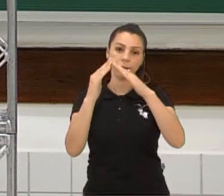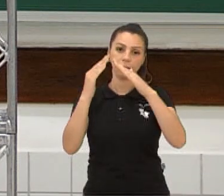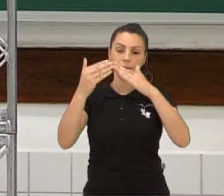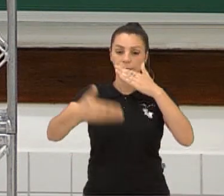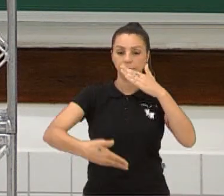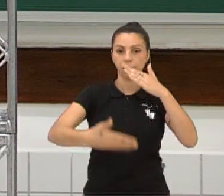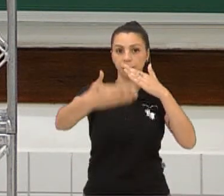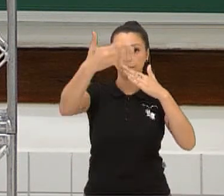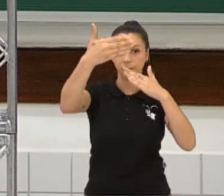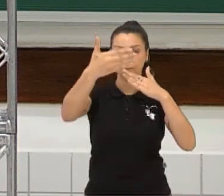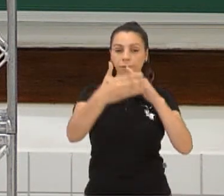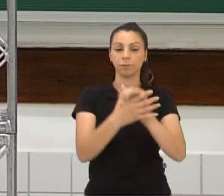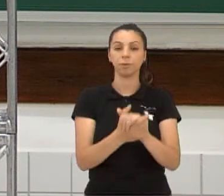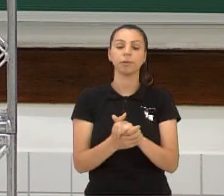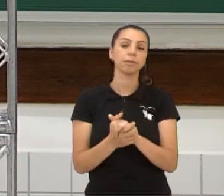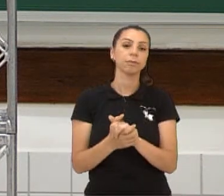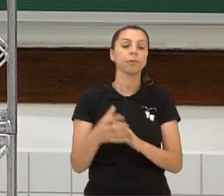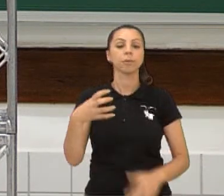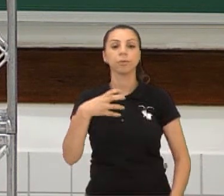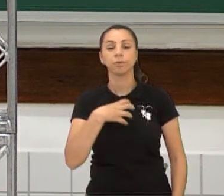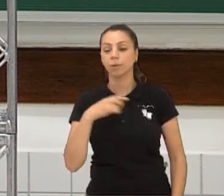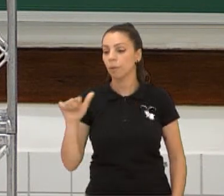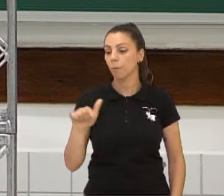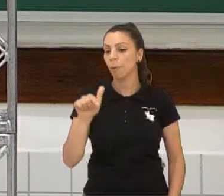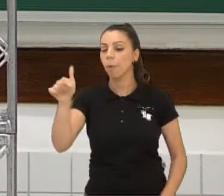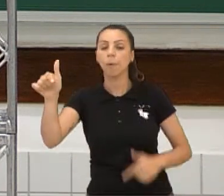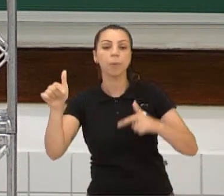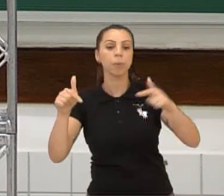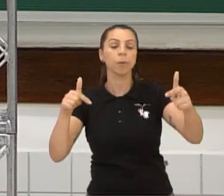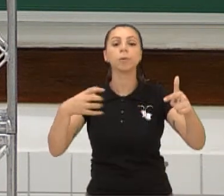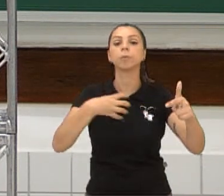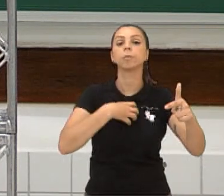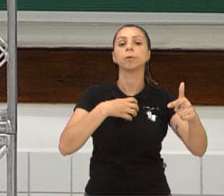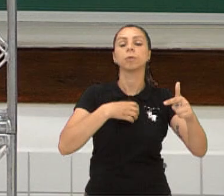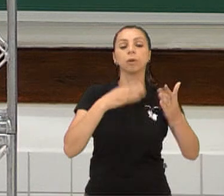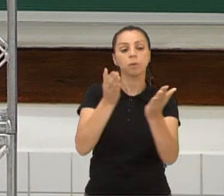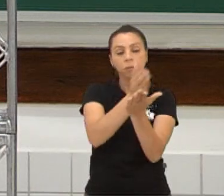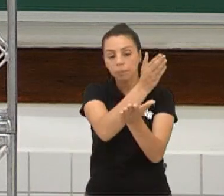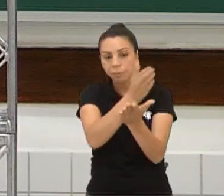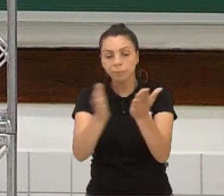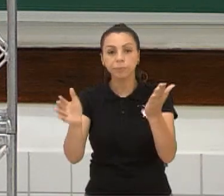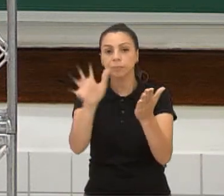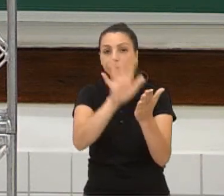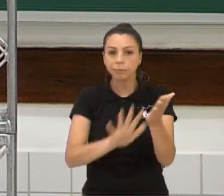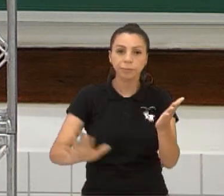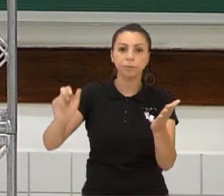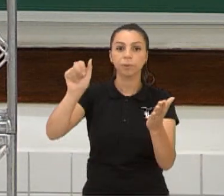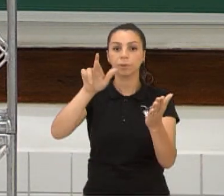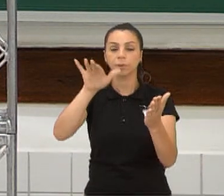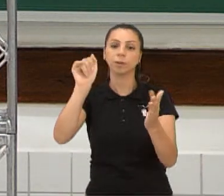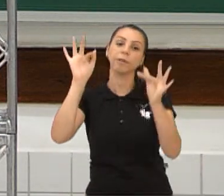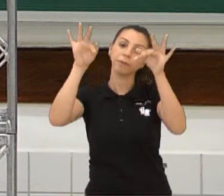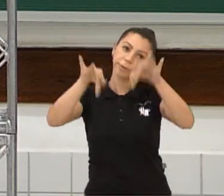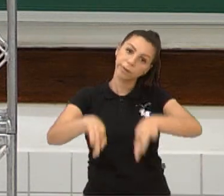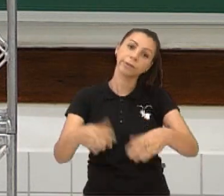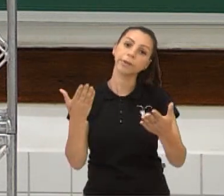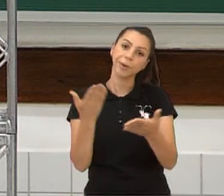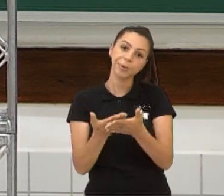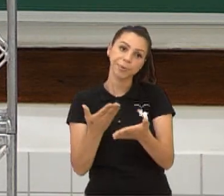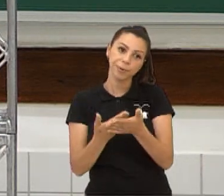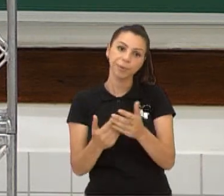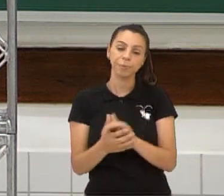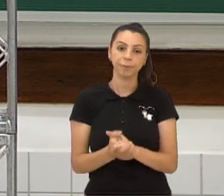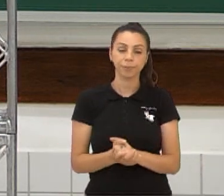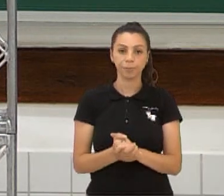pensar em outras formas separadas para calcular a área, a gente encerra a aula de hoje.